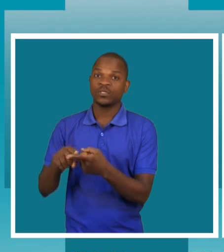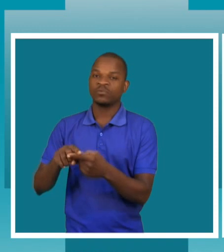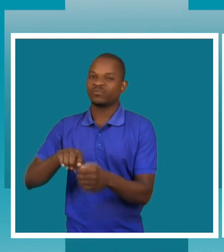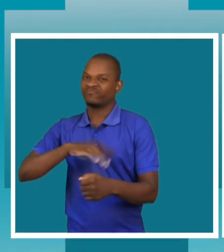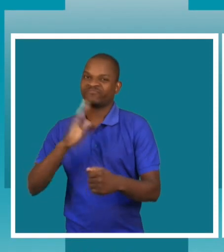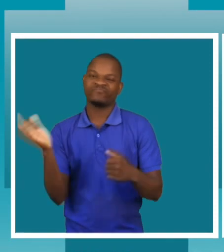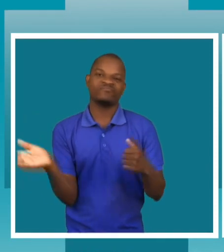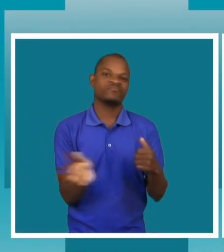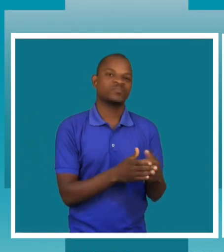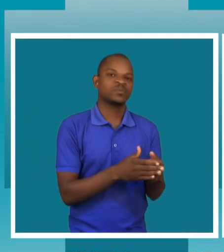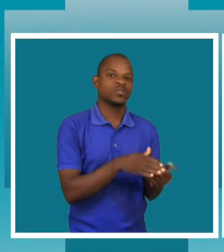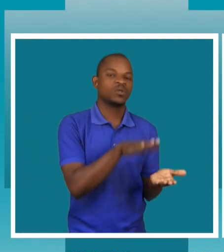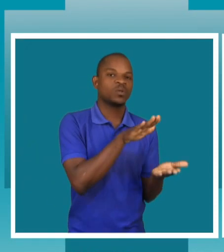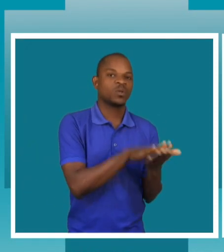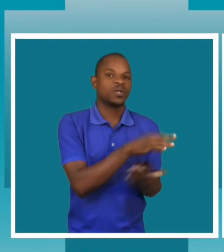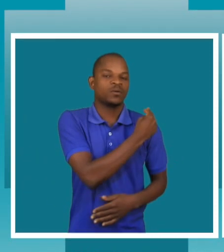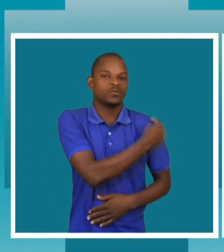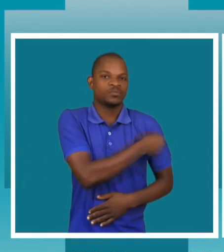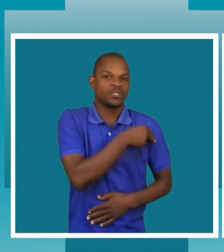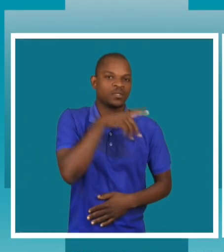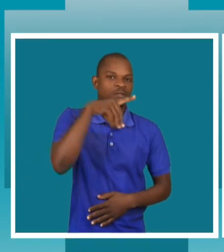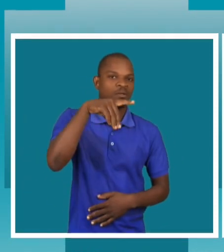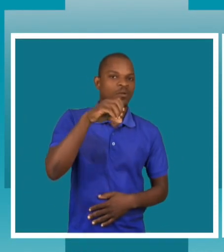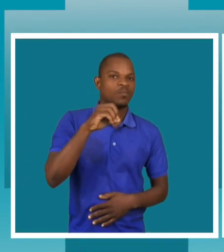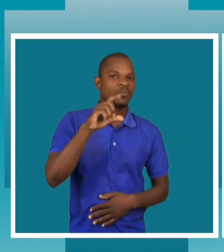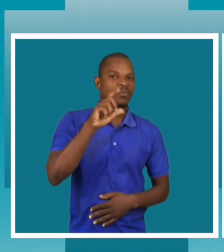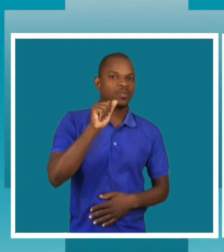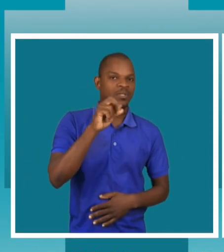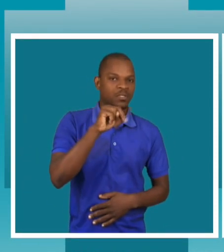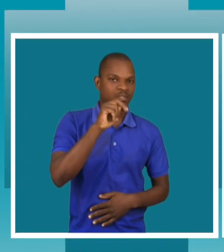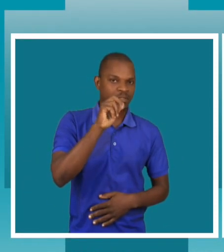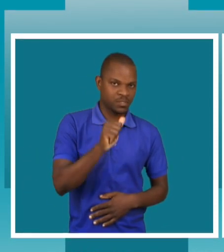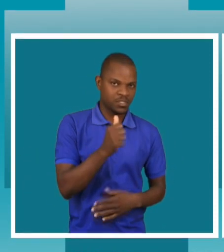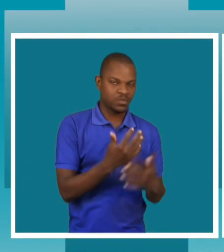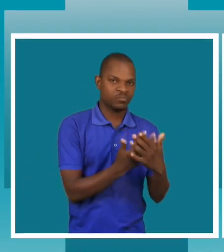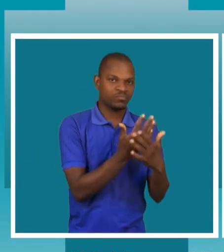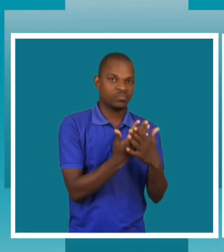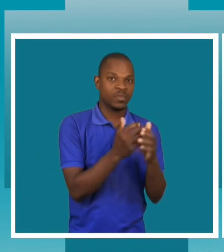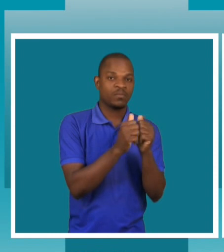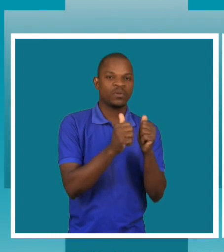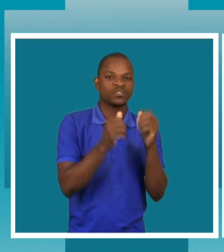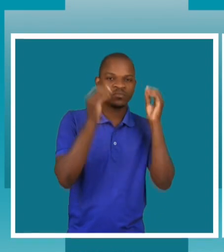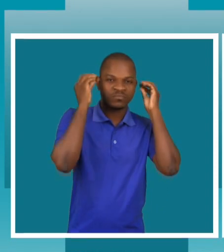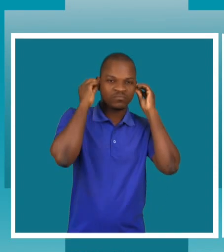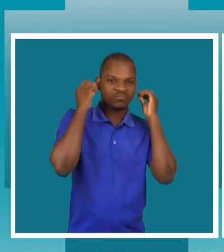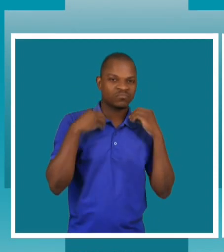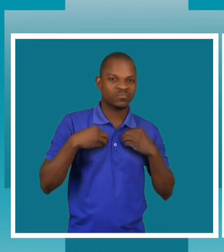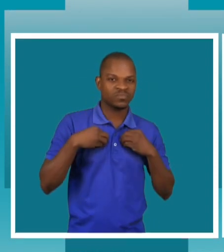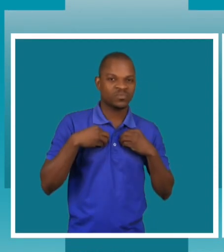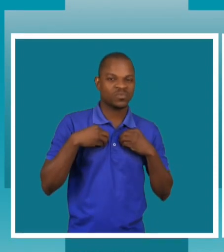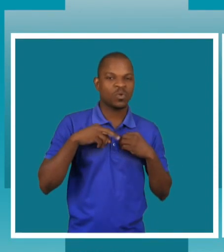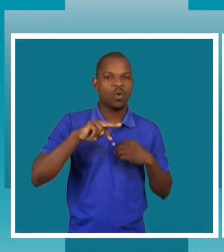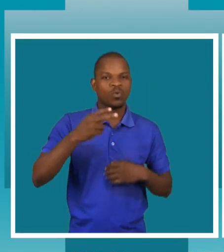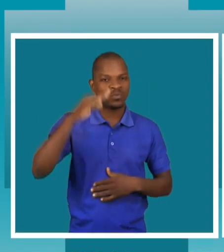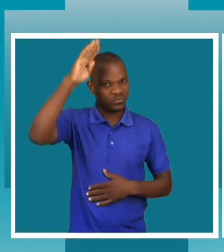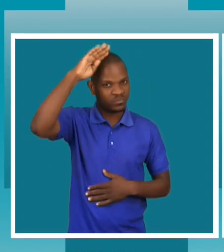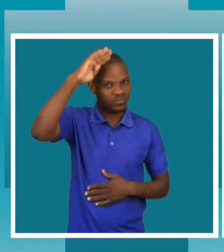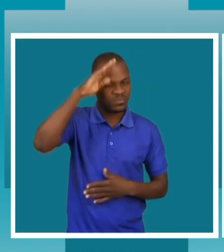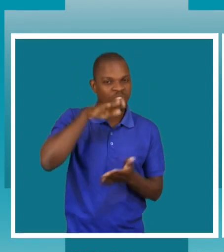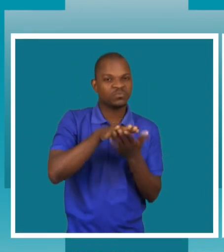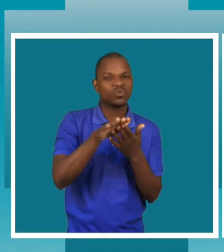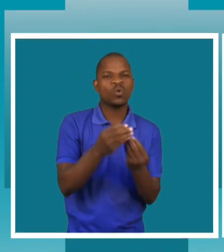De lá também voltei de novo para a Plana Caneço. Até que ela enfermeou a Palmeira. E se é equiter, toda tuberculose não